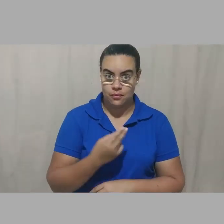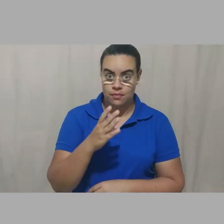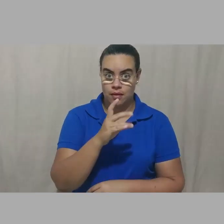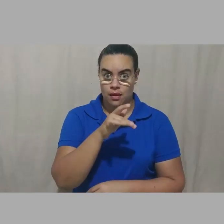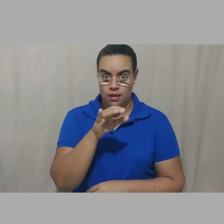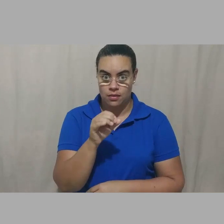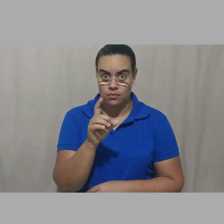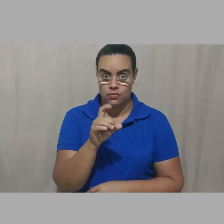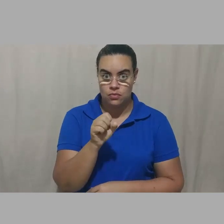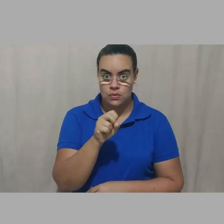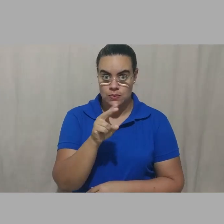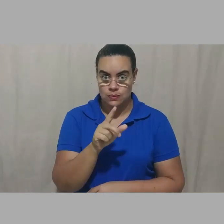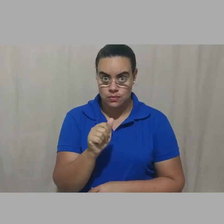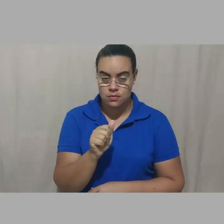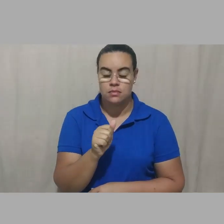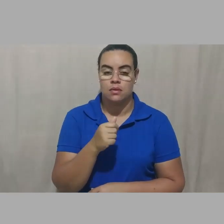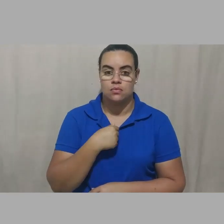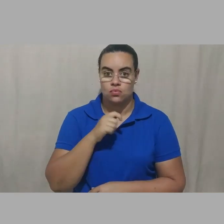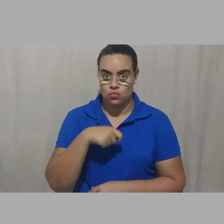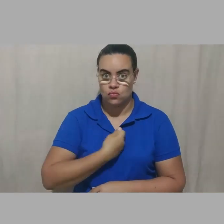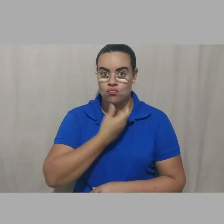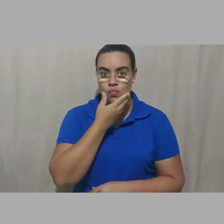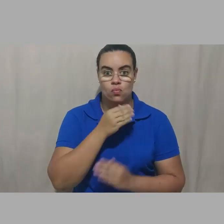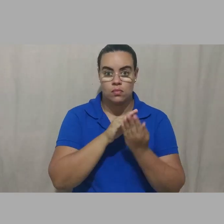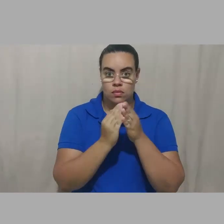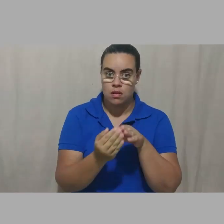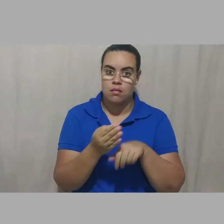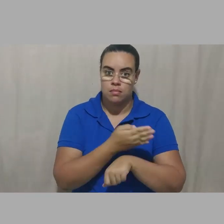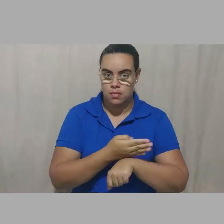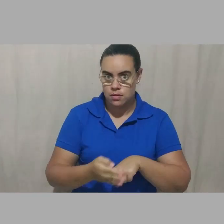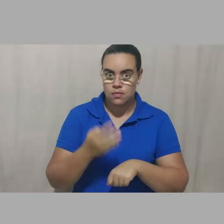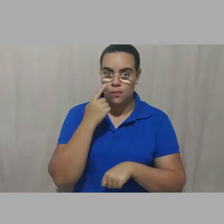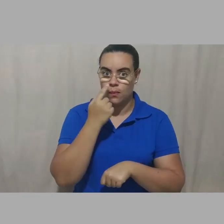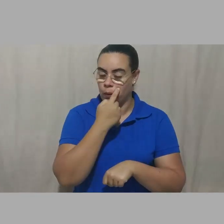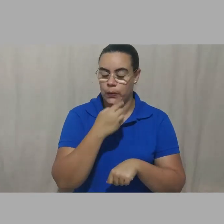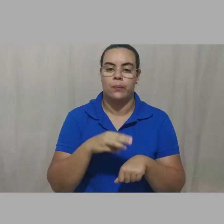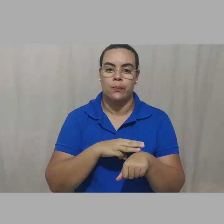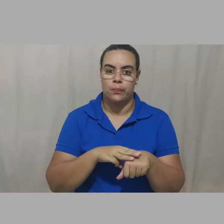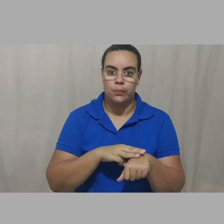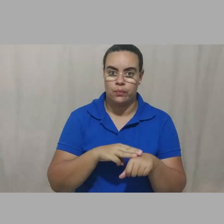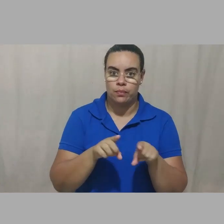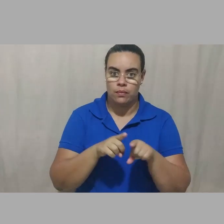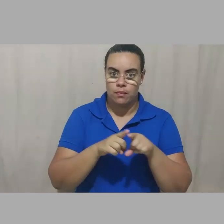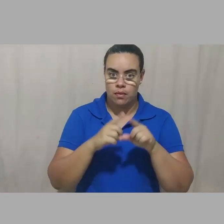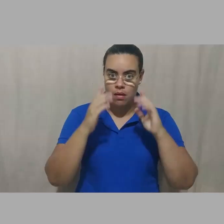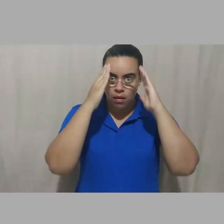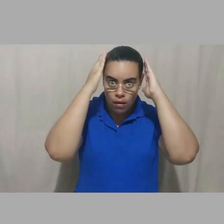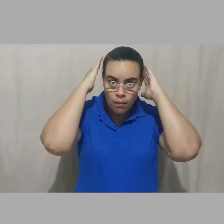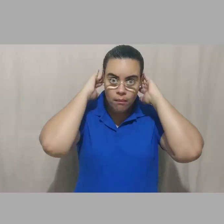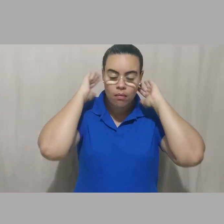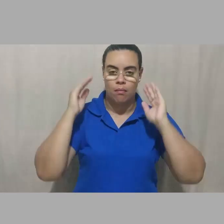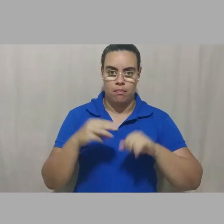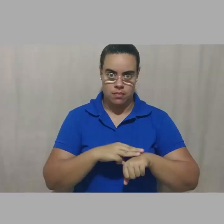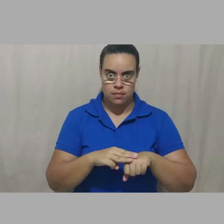Olá, eu me chamo Caio de Souza Tedesco, sou um homem trans, branco, tenho olhos castanhos,